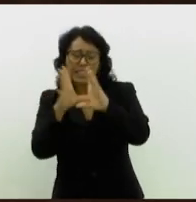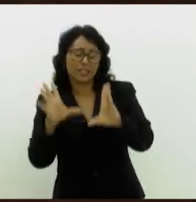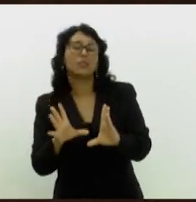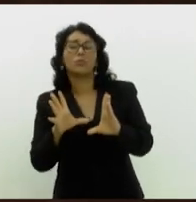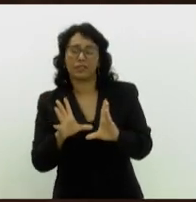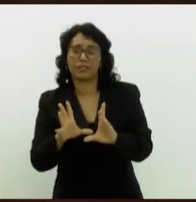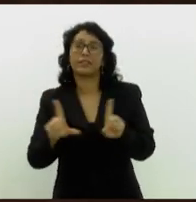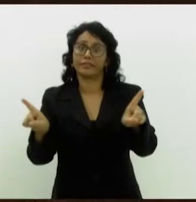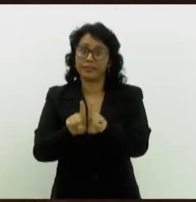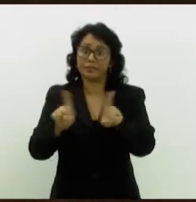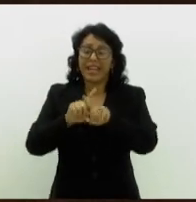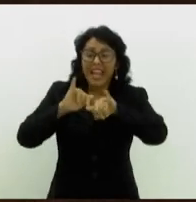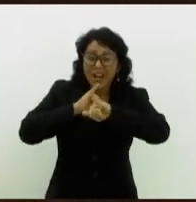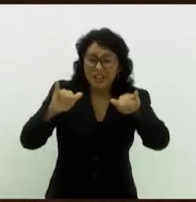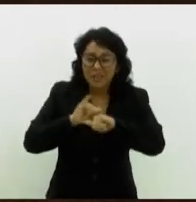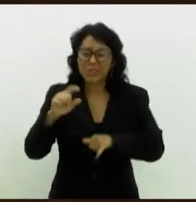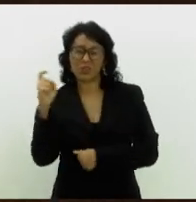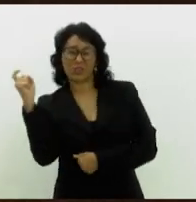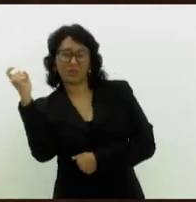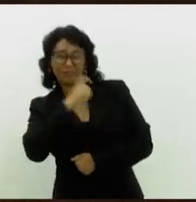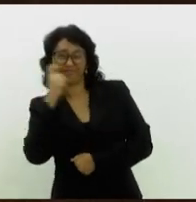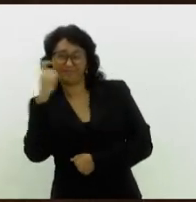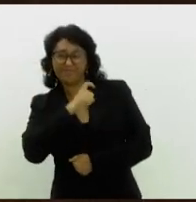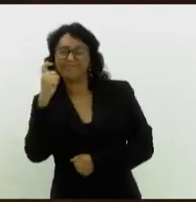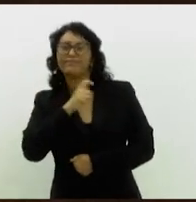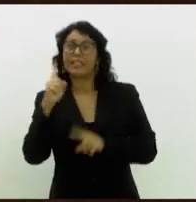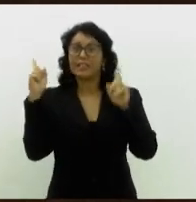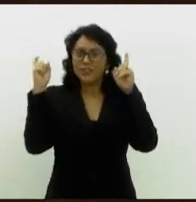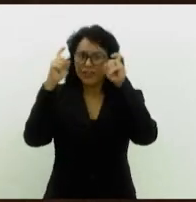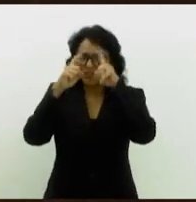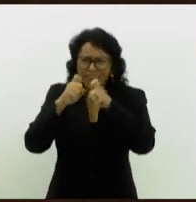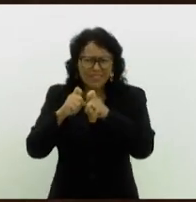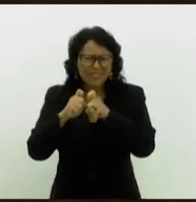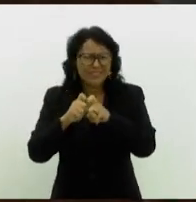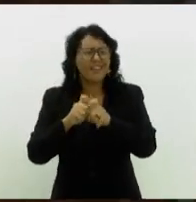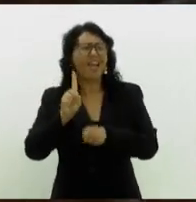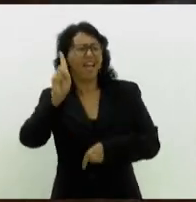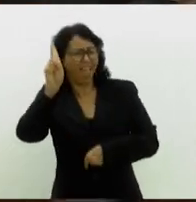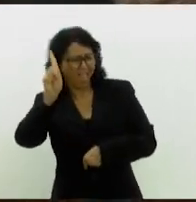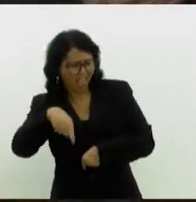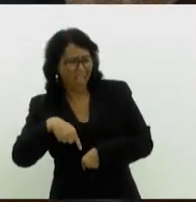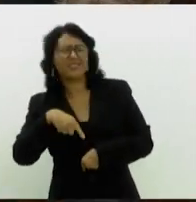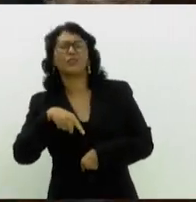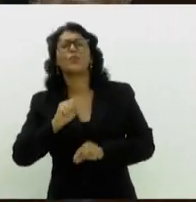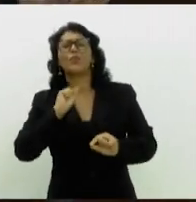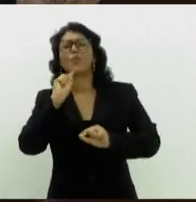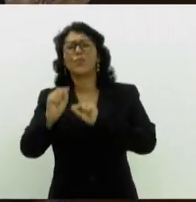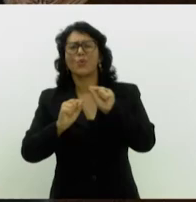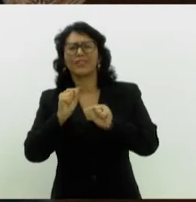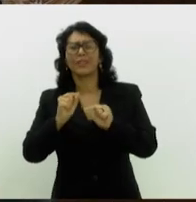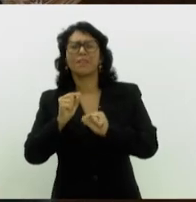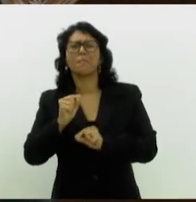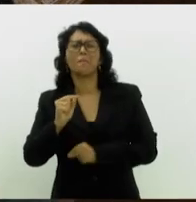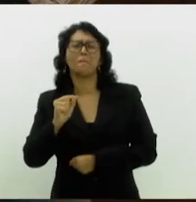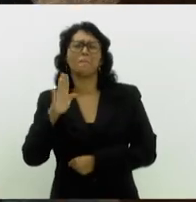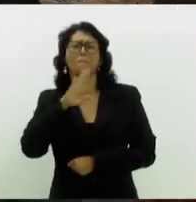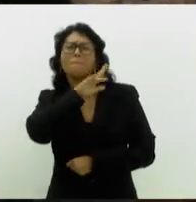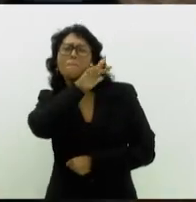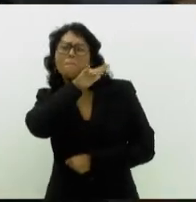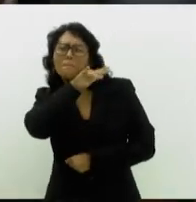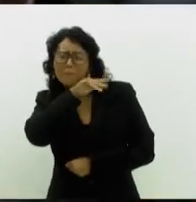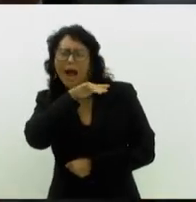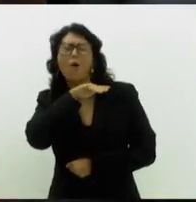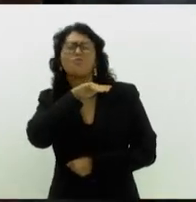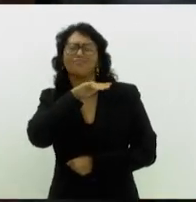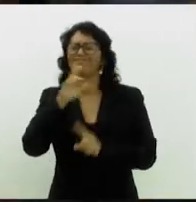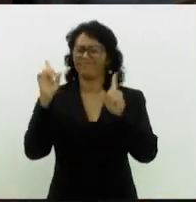fake News deputado Carlos min não são apenas boatos inofensivos como a gente como muita gente fala né propagar uma mentira